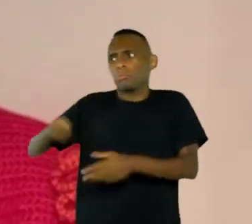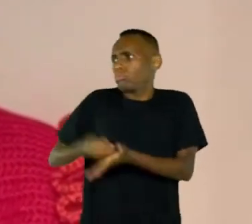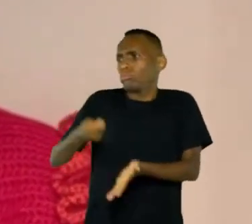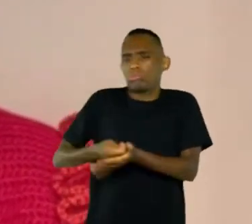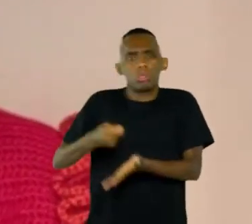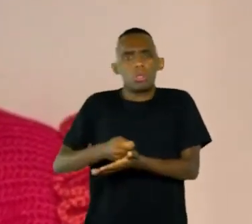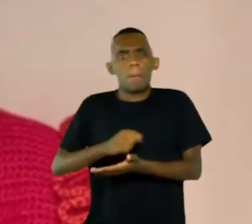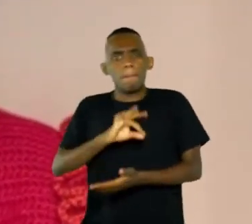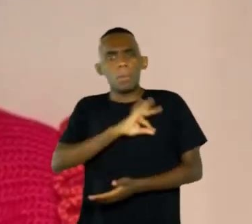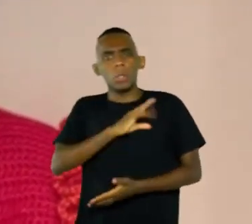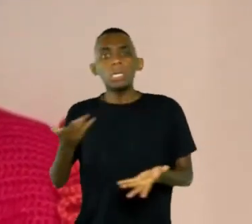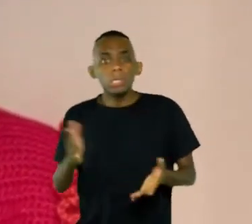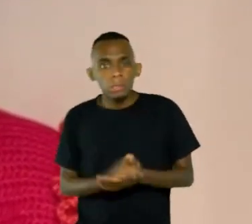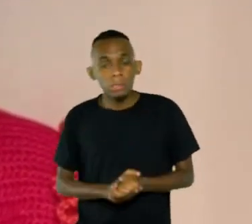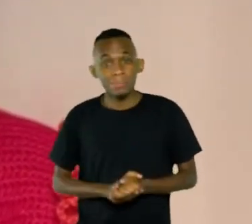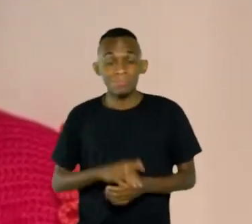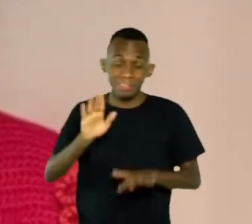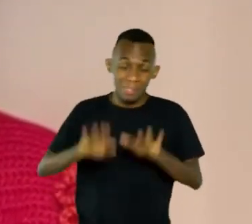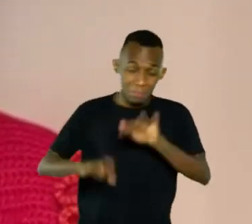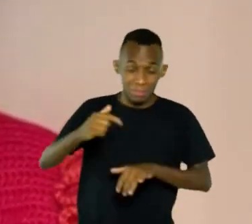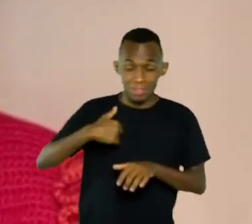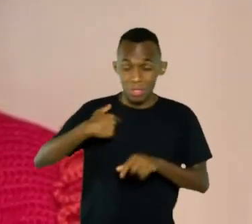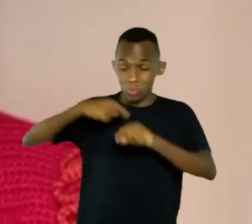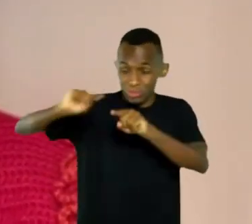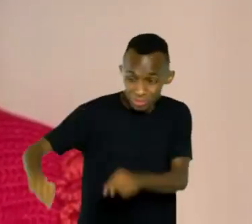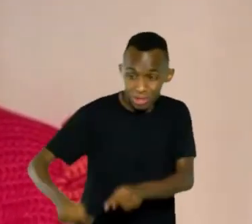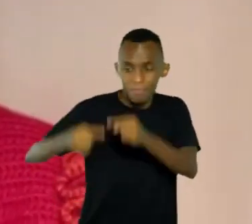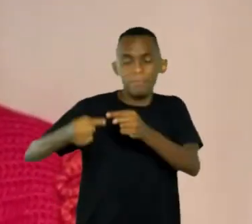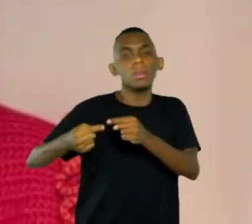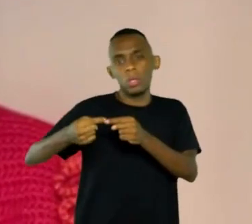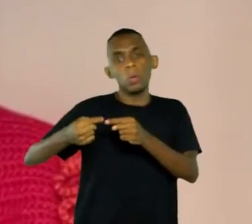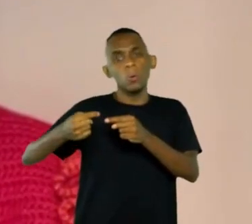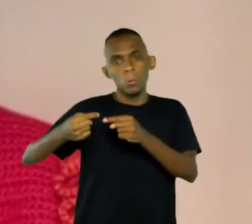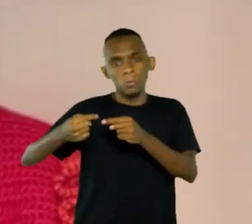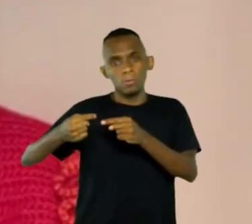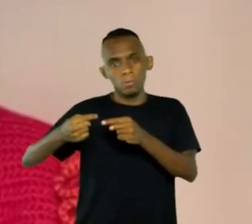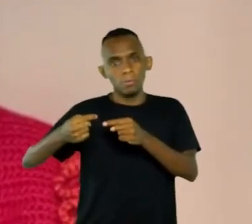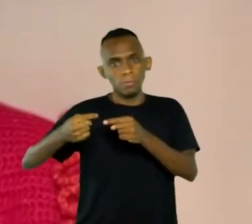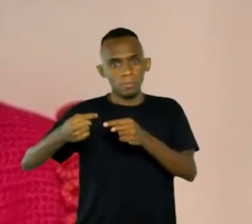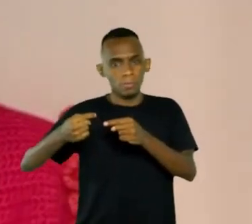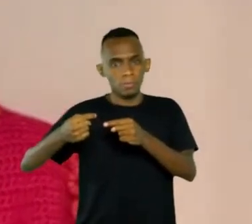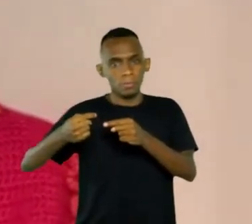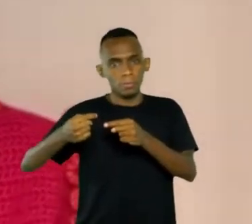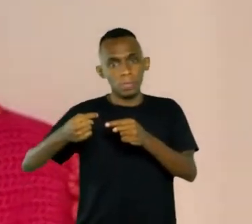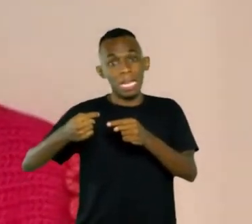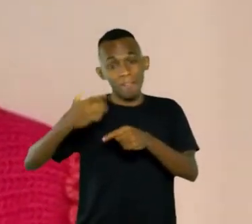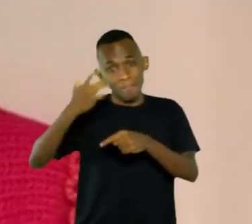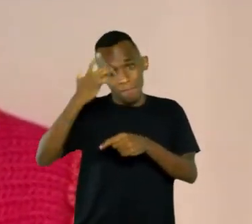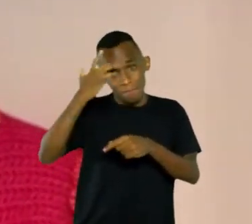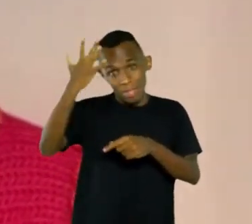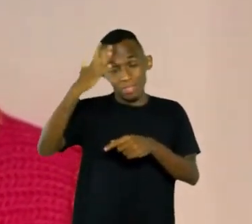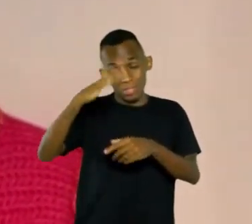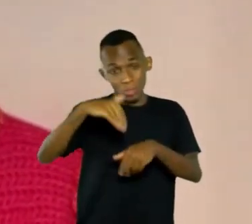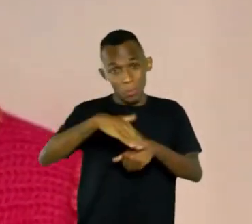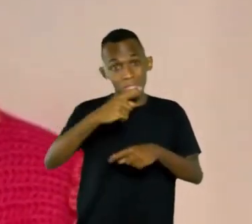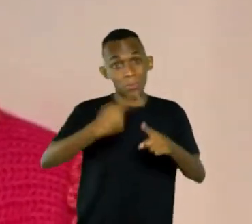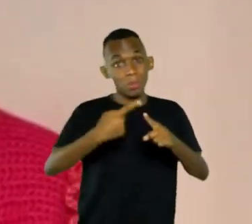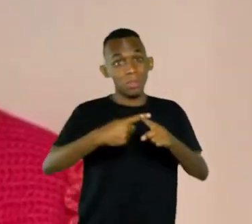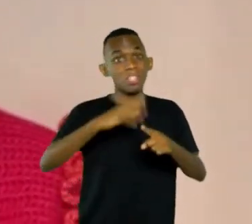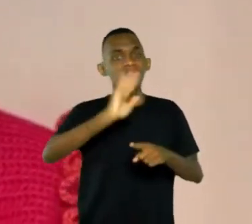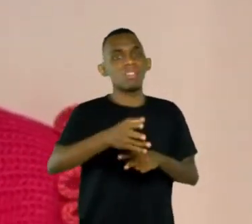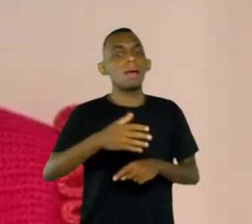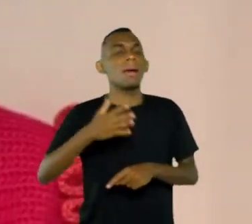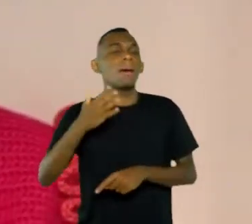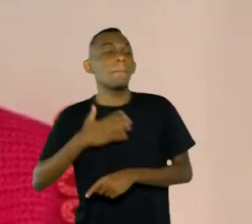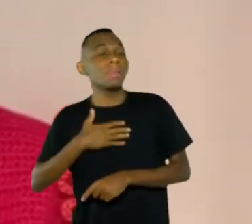tivesse encarado da maneira que eu encarei a morte do Gui, porque eu tive essa experiência anterior de entender